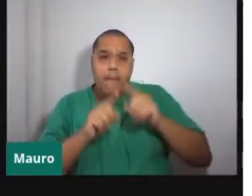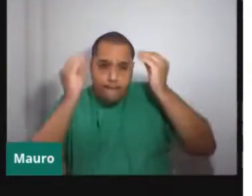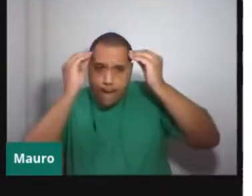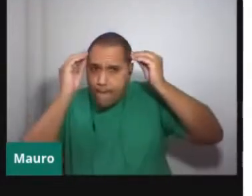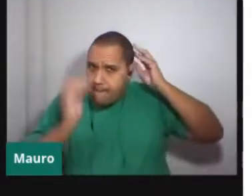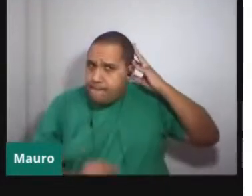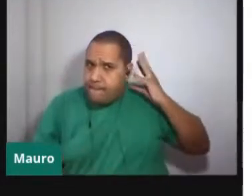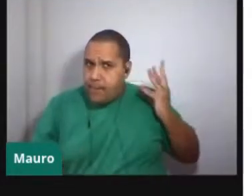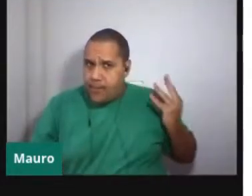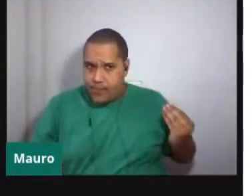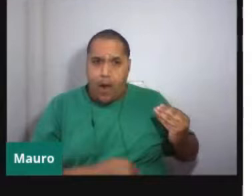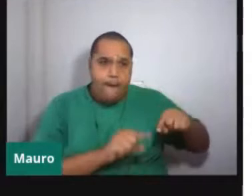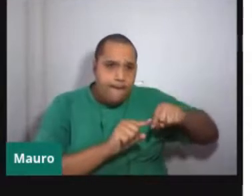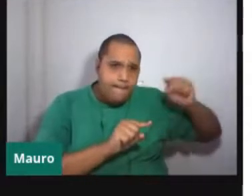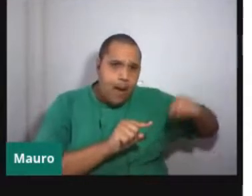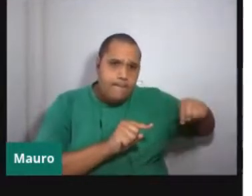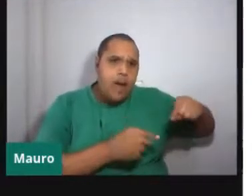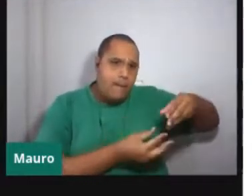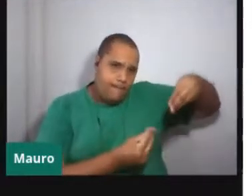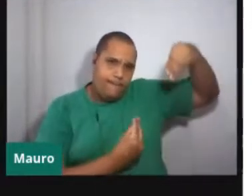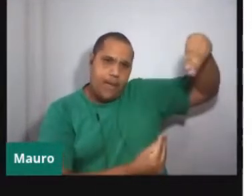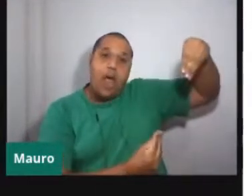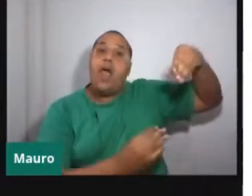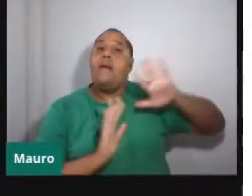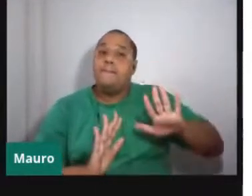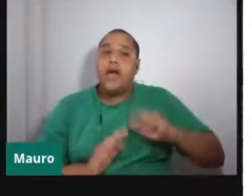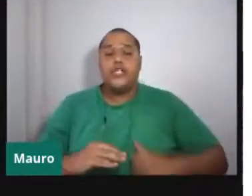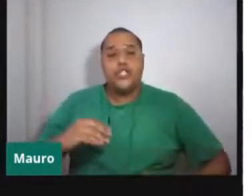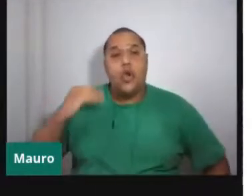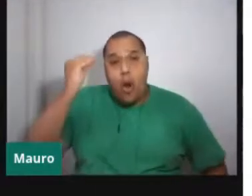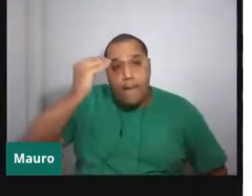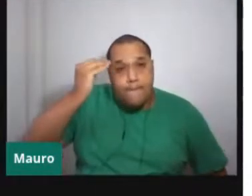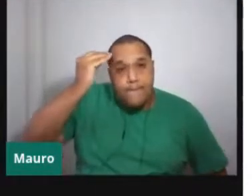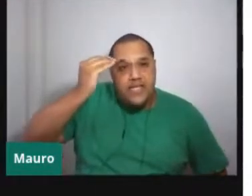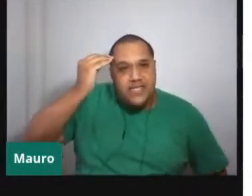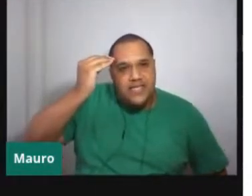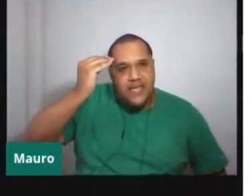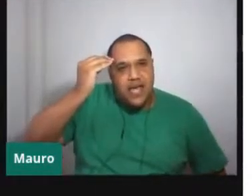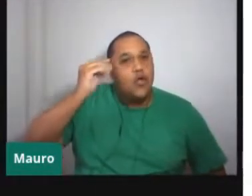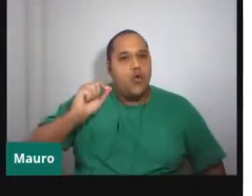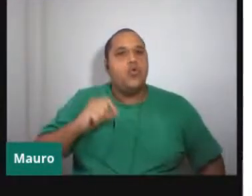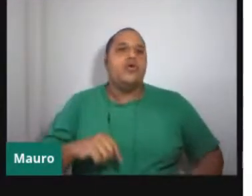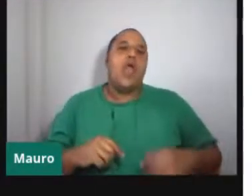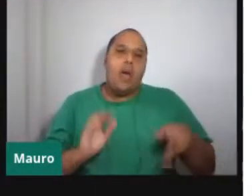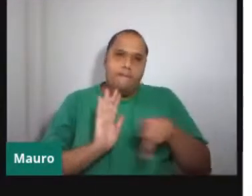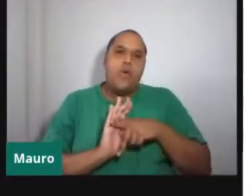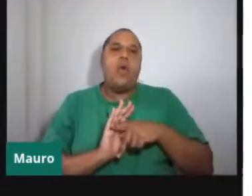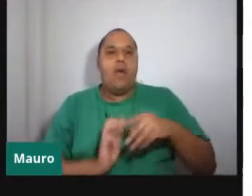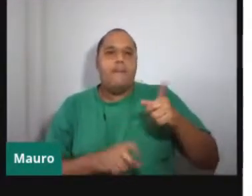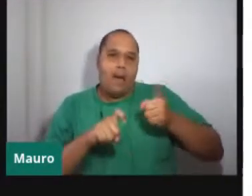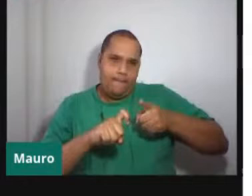O que acontece com a psiquiatria é que, basicamente, a psiquiatria tem a experiência do médico, que não é pouca coisa, né,